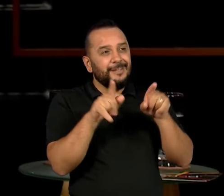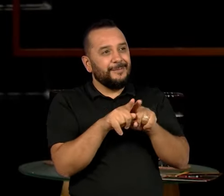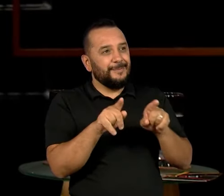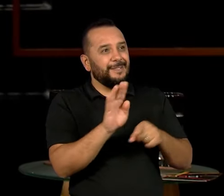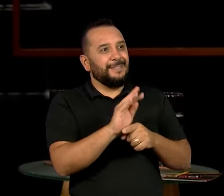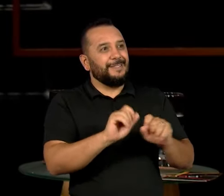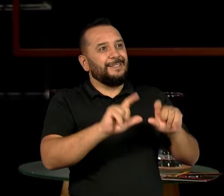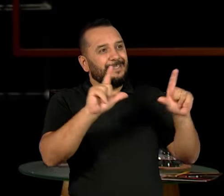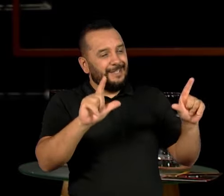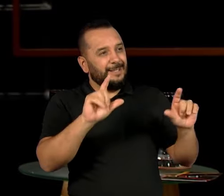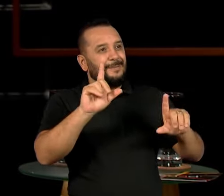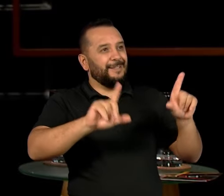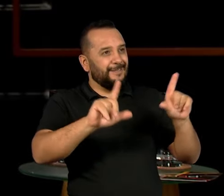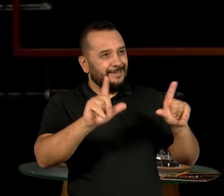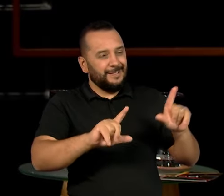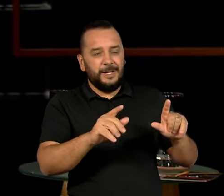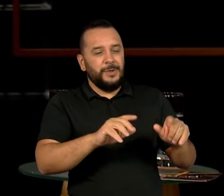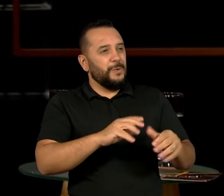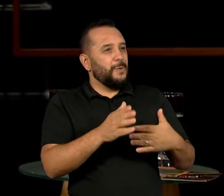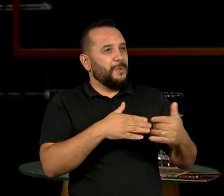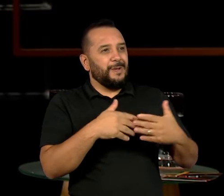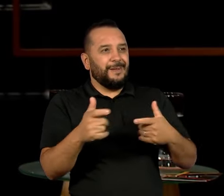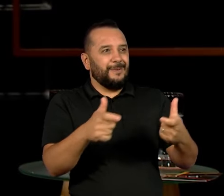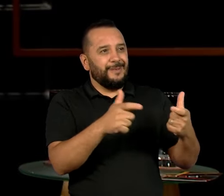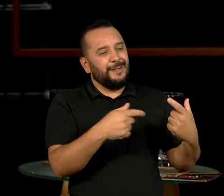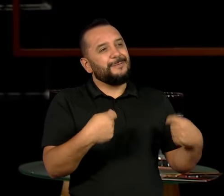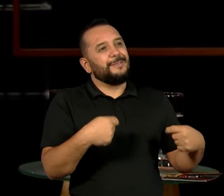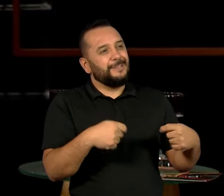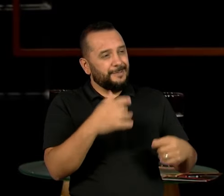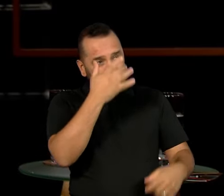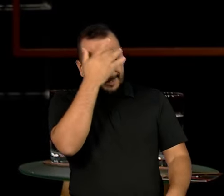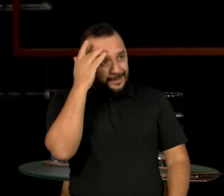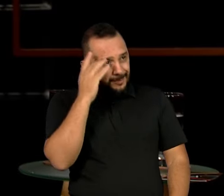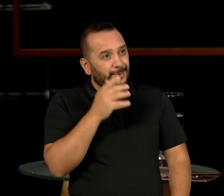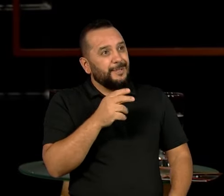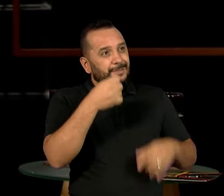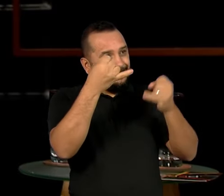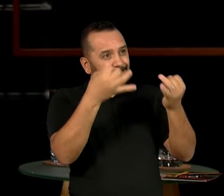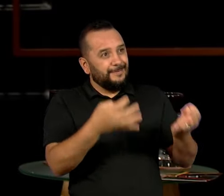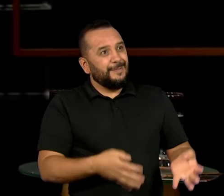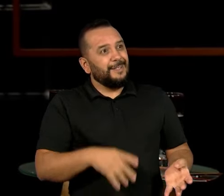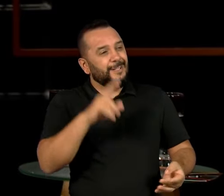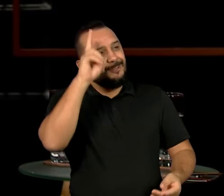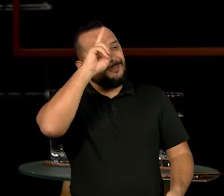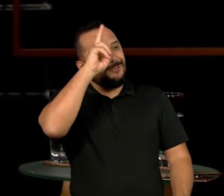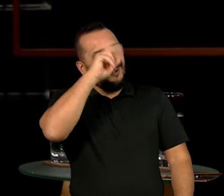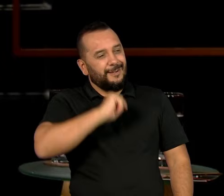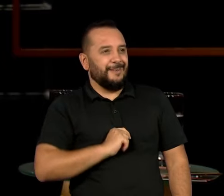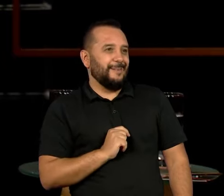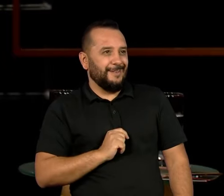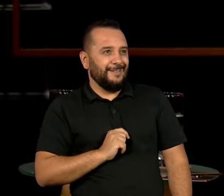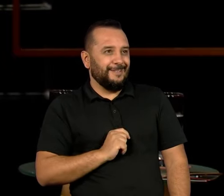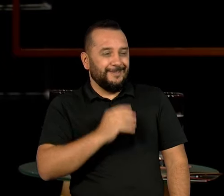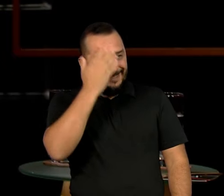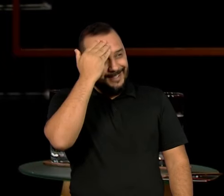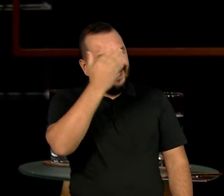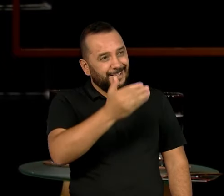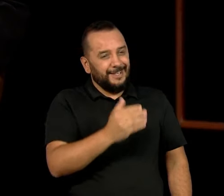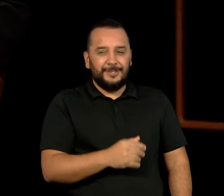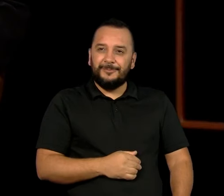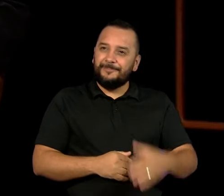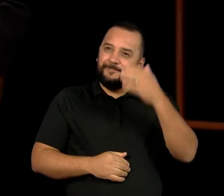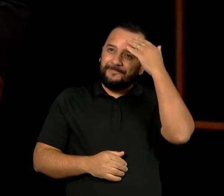cinema, na TV, nos streams, em qualquer lugar. A gente precisa de pessoas que contem as nossas histórias. Muito obrigado. Muito